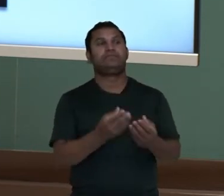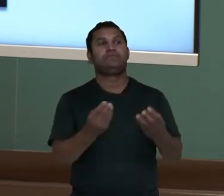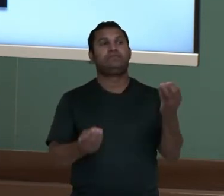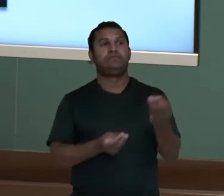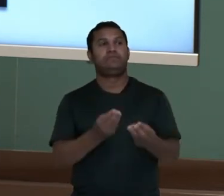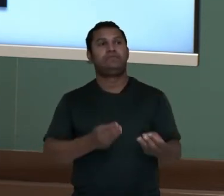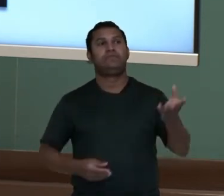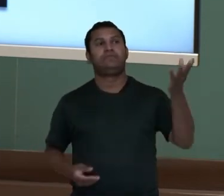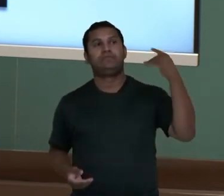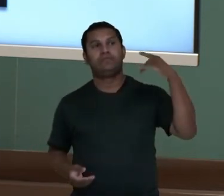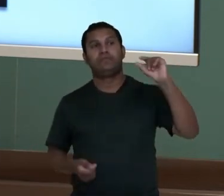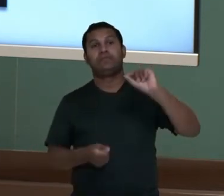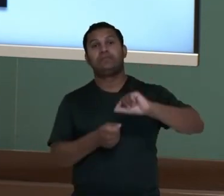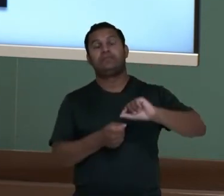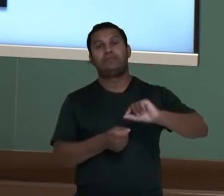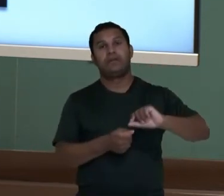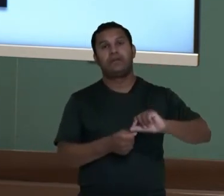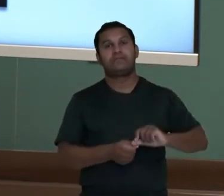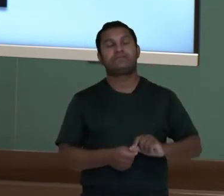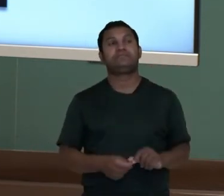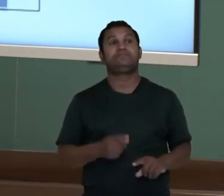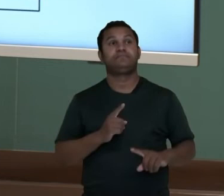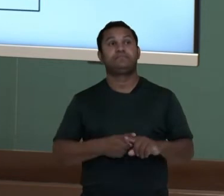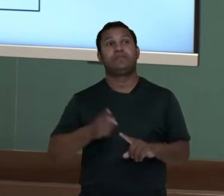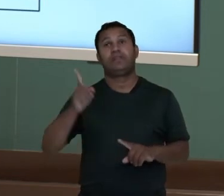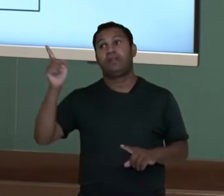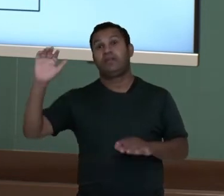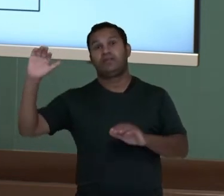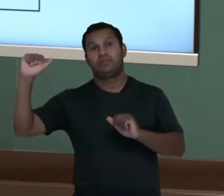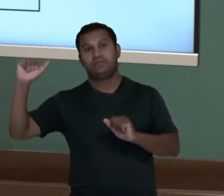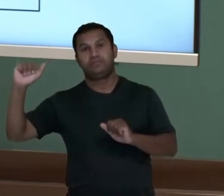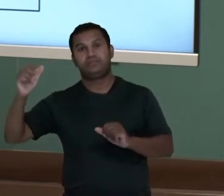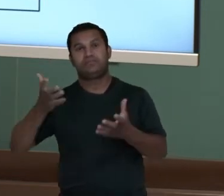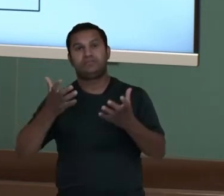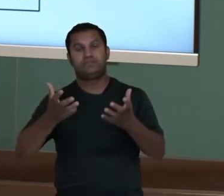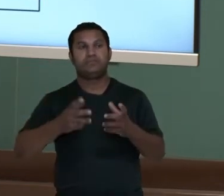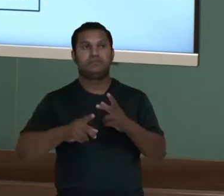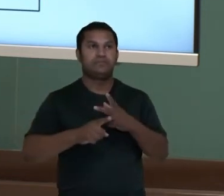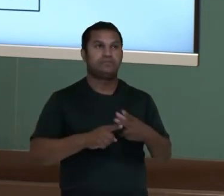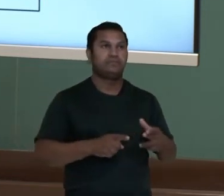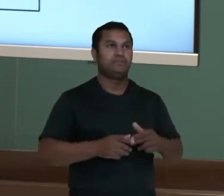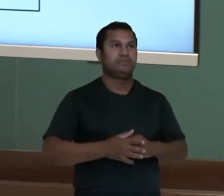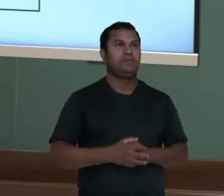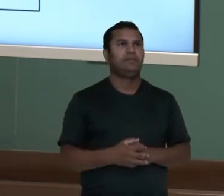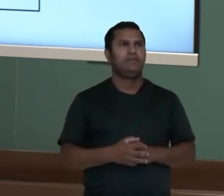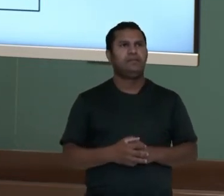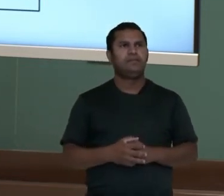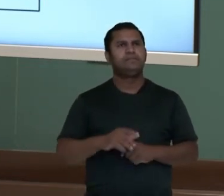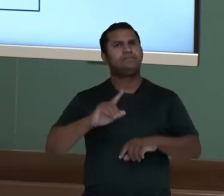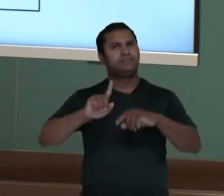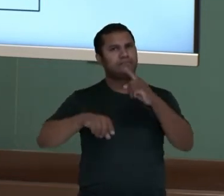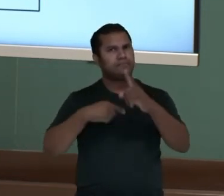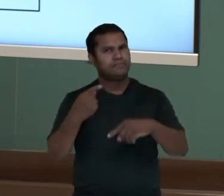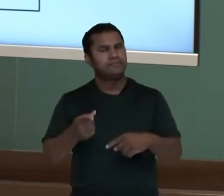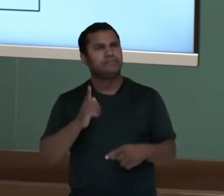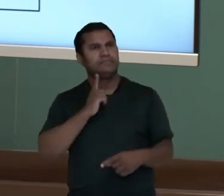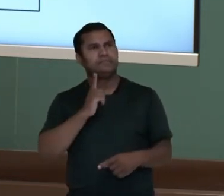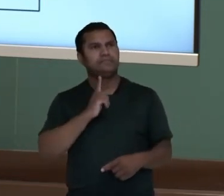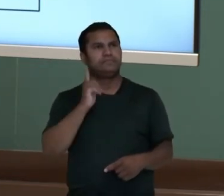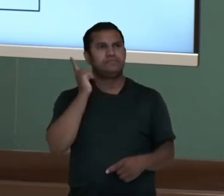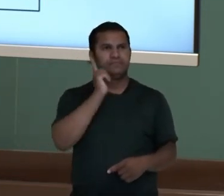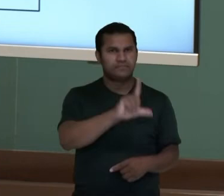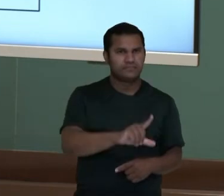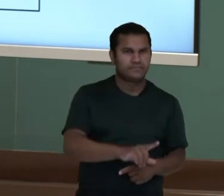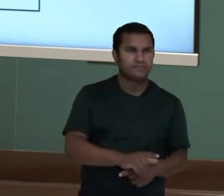elementos dessa conquista espanhola sobre os povos aqui da América, né? E após o contato inicial, descobrindo essa rivalidade